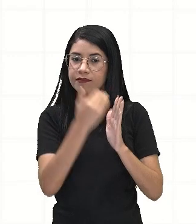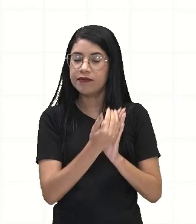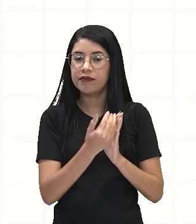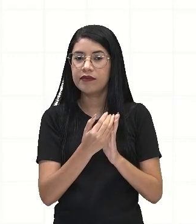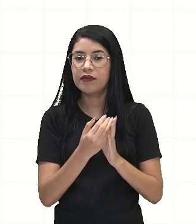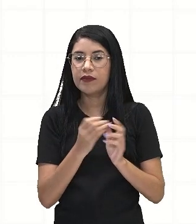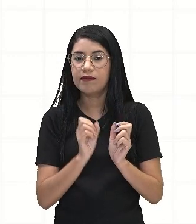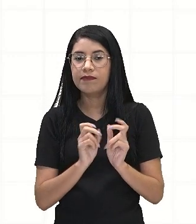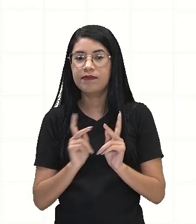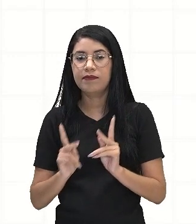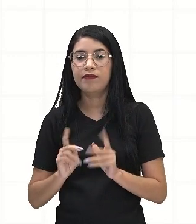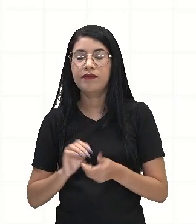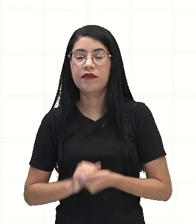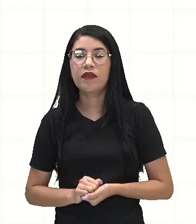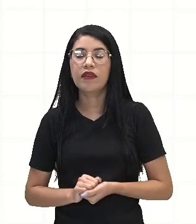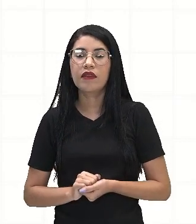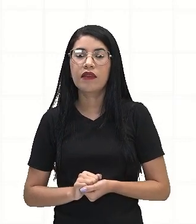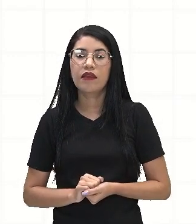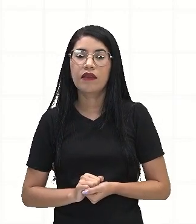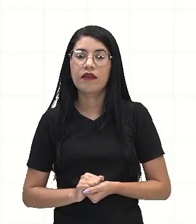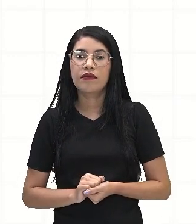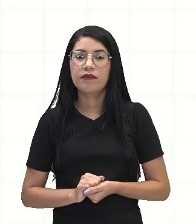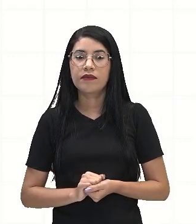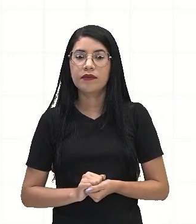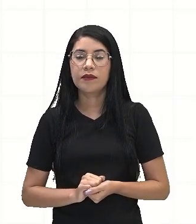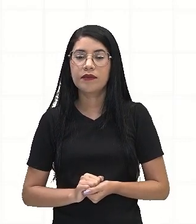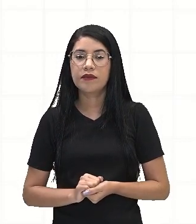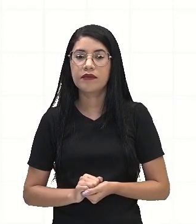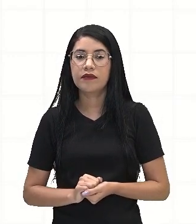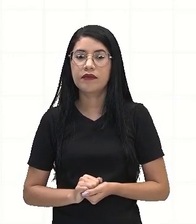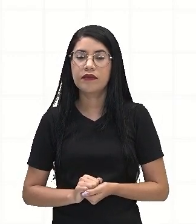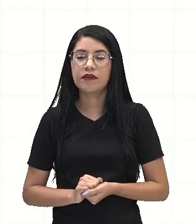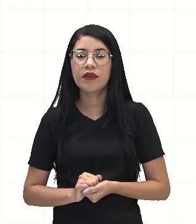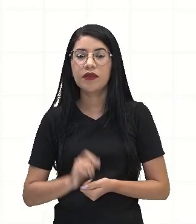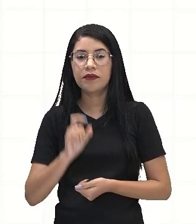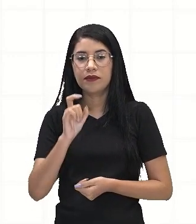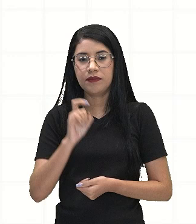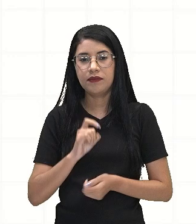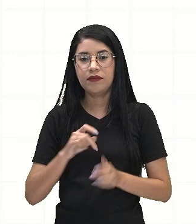grau. Então, a gente vai ter que x é igual a 45